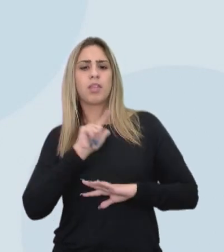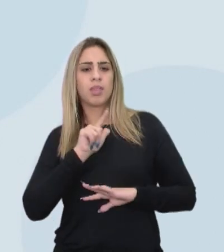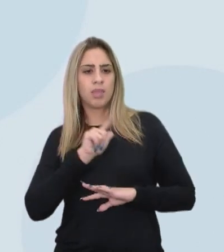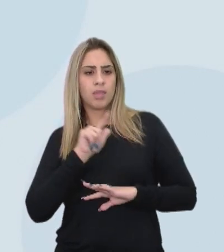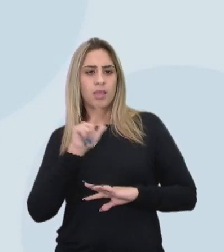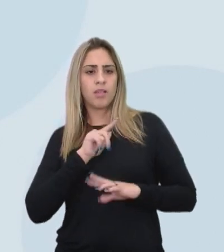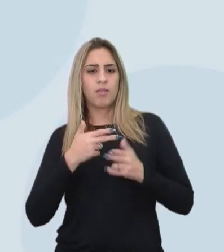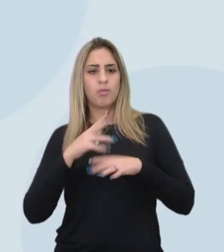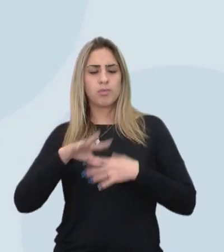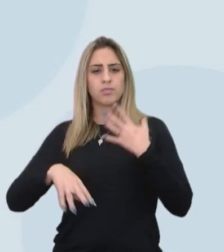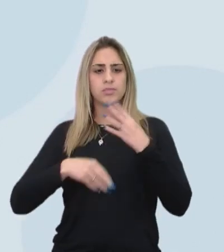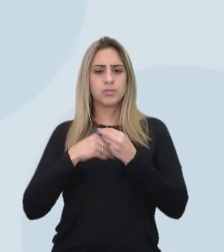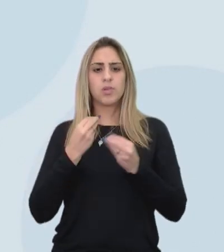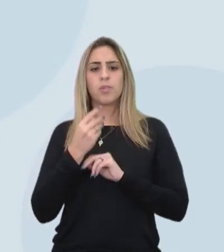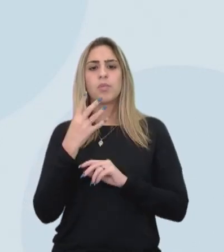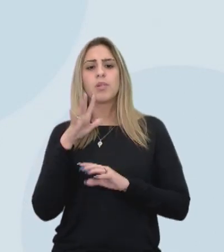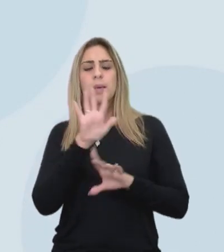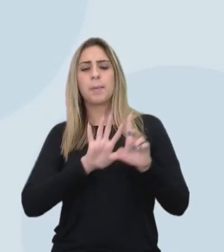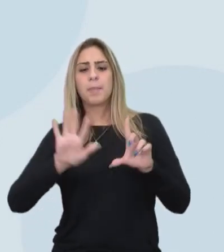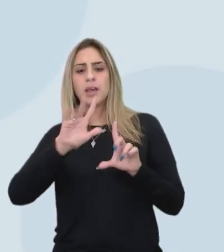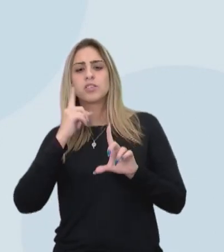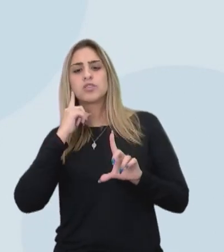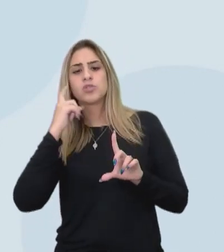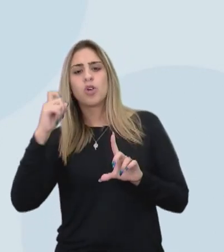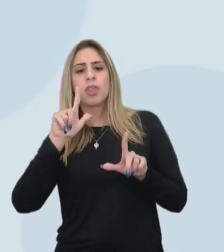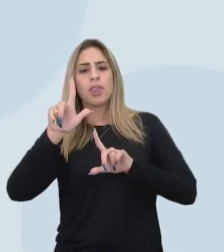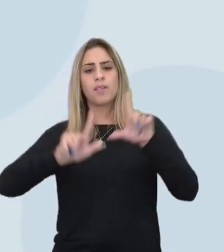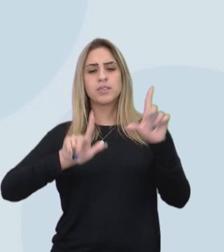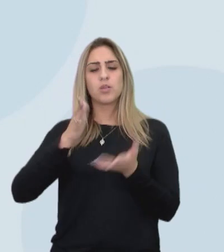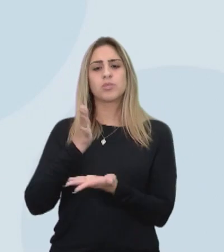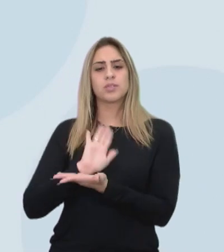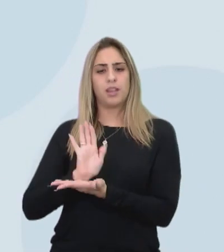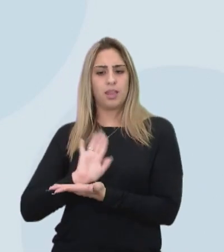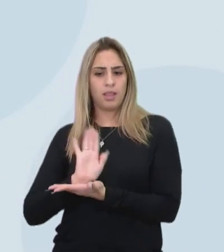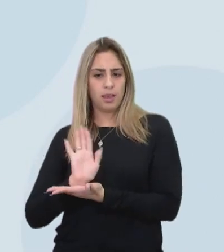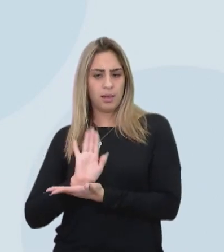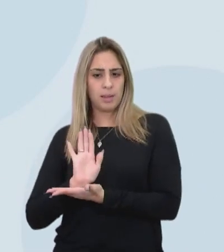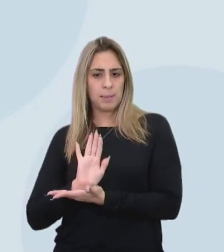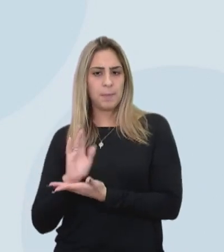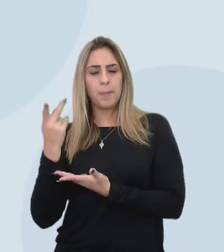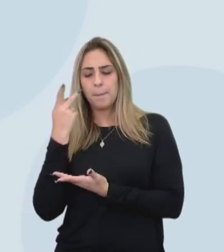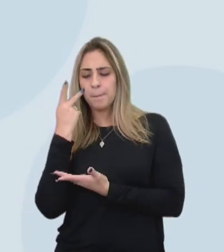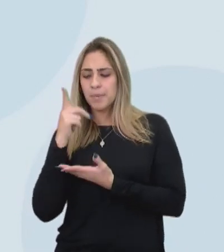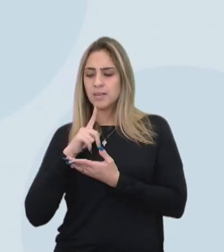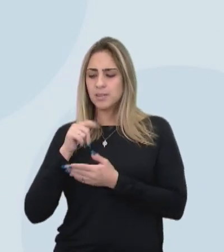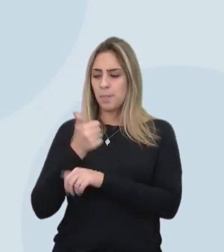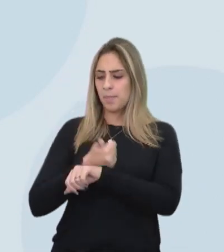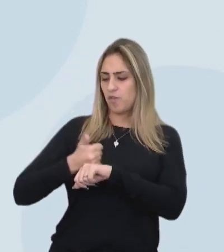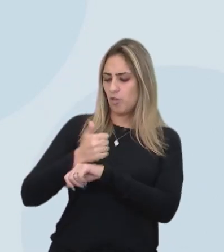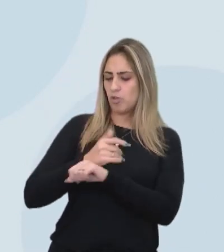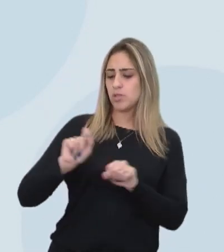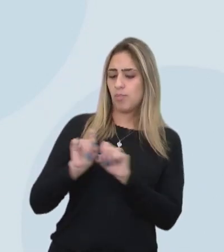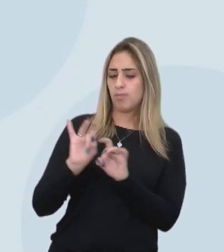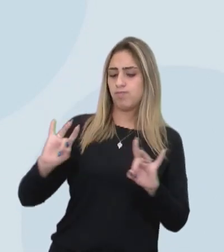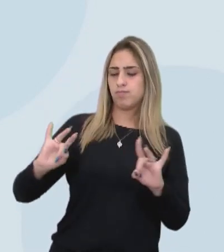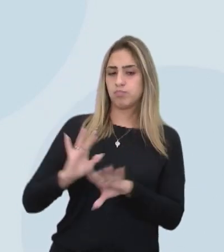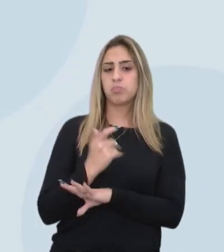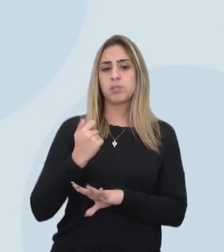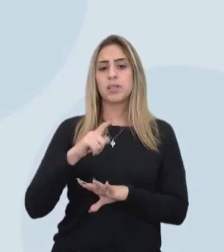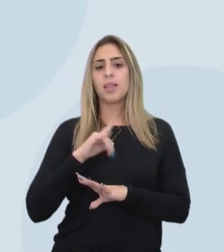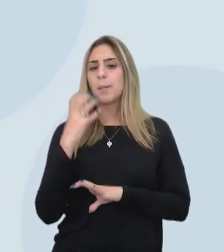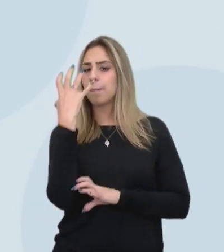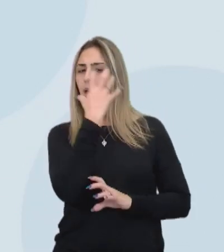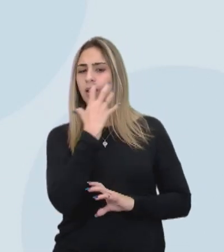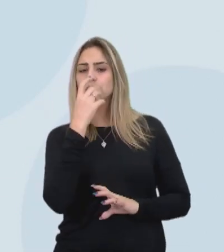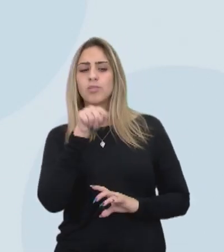como imagem e som, para televisão, cinema, enfim. Para ser um profissional realizado, é preciso ter paixão pelo